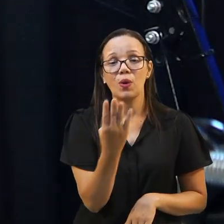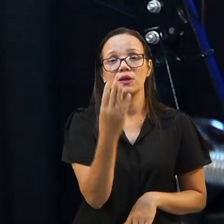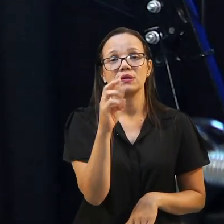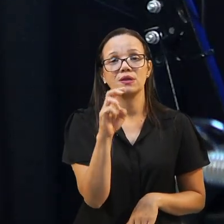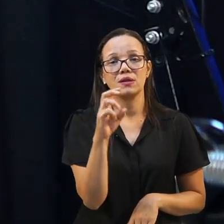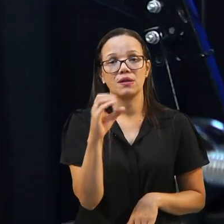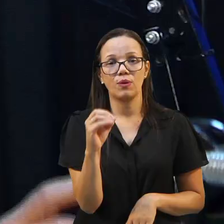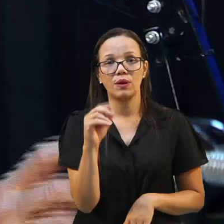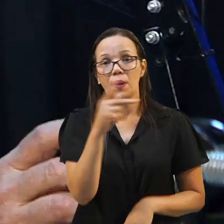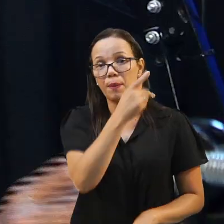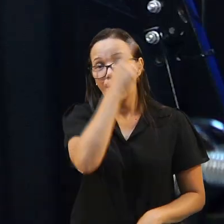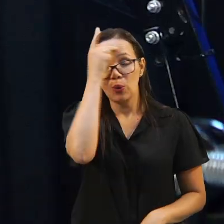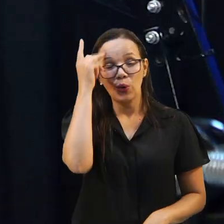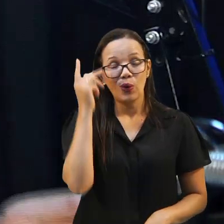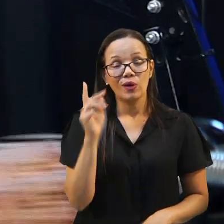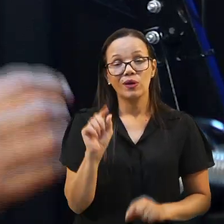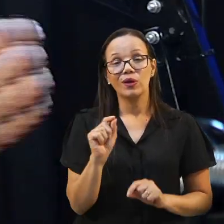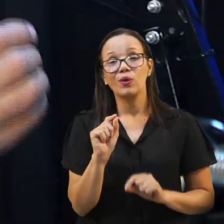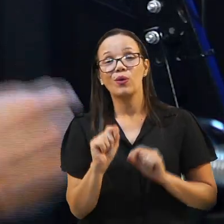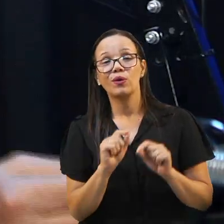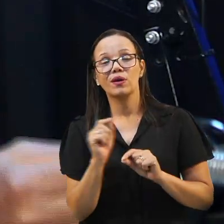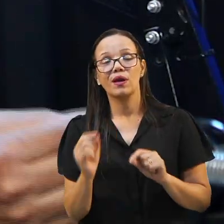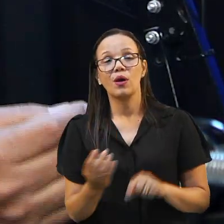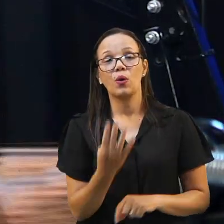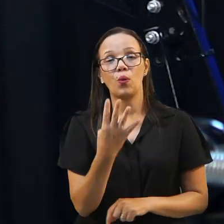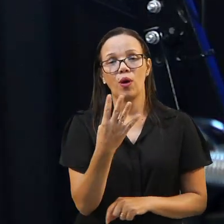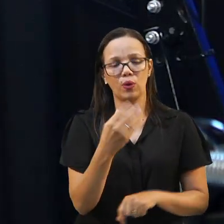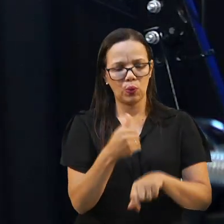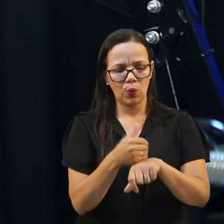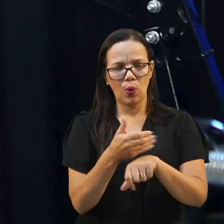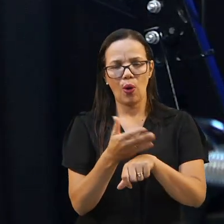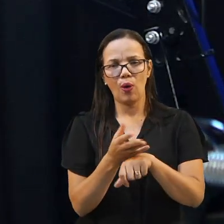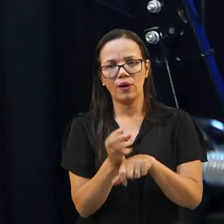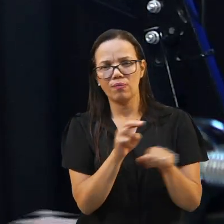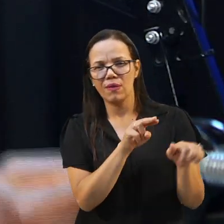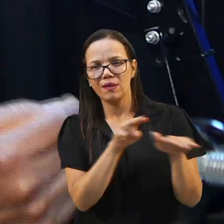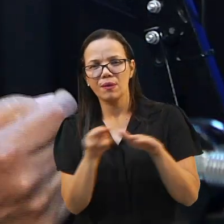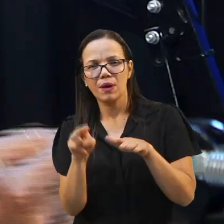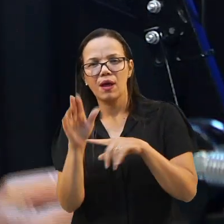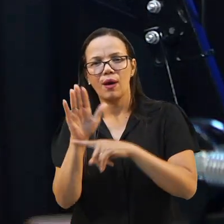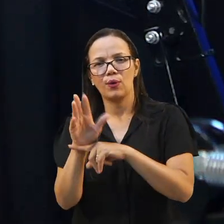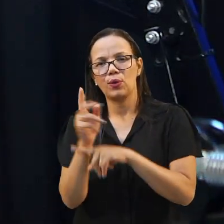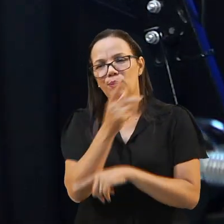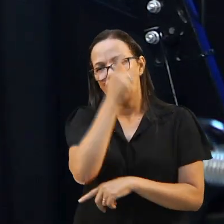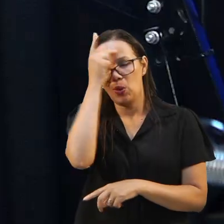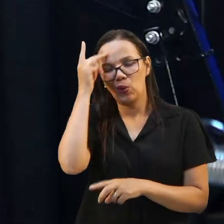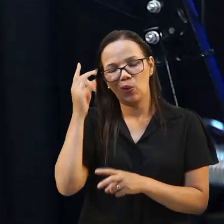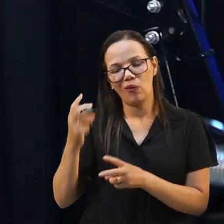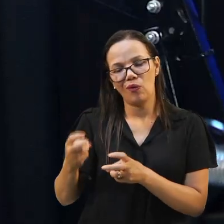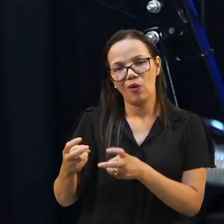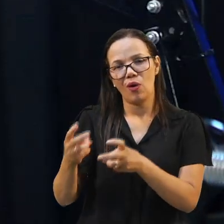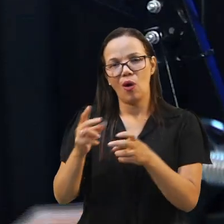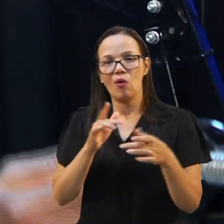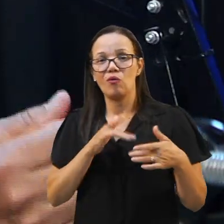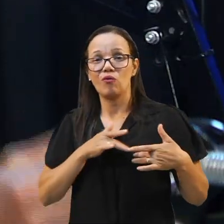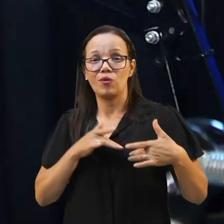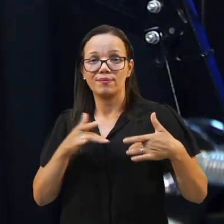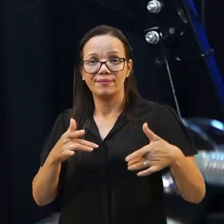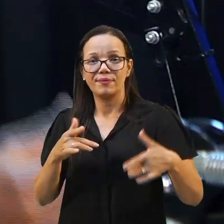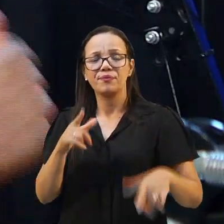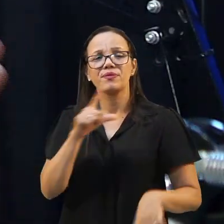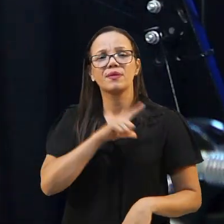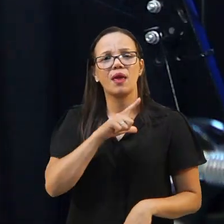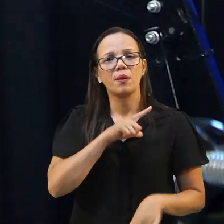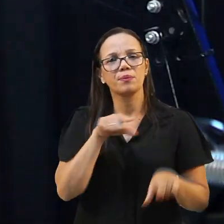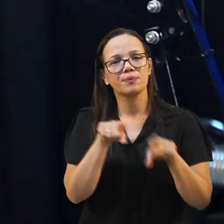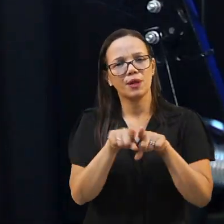por semana estão lá acolhendo o paciente com câncer, de forma voluntária. Nós